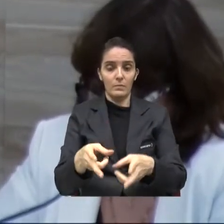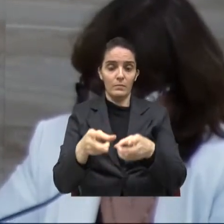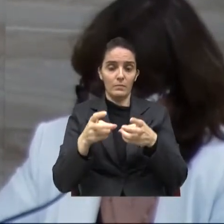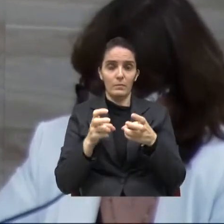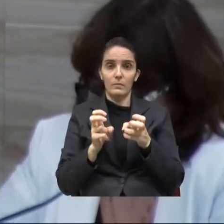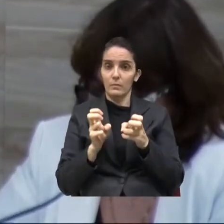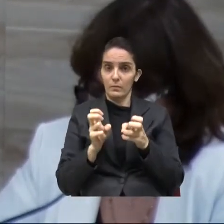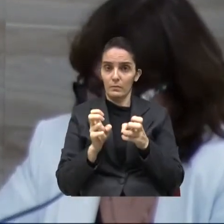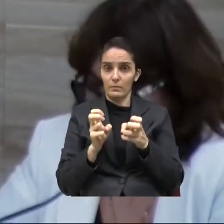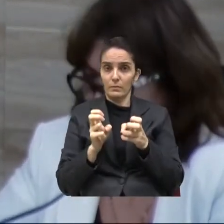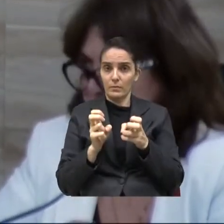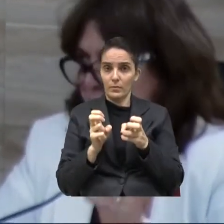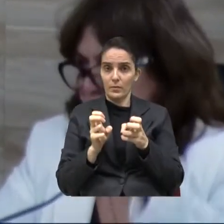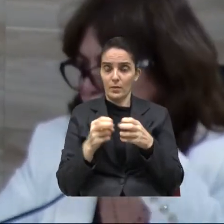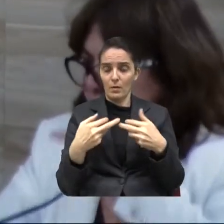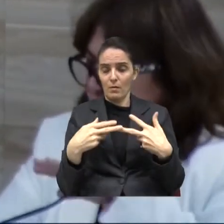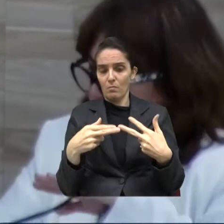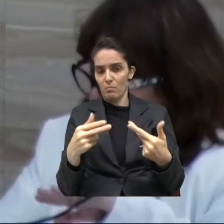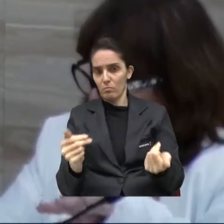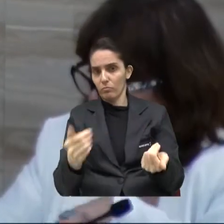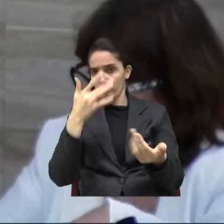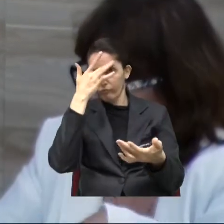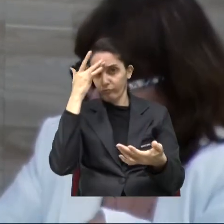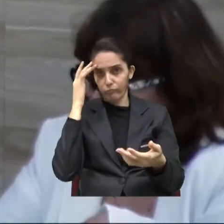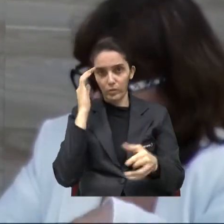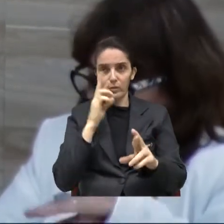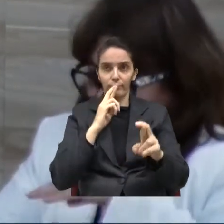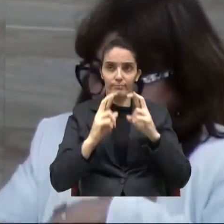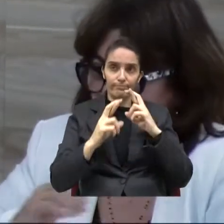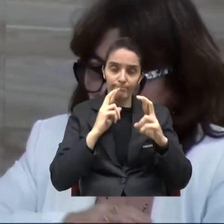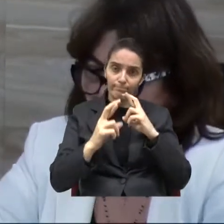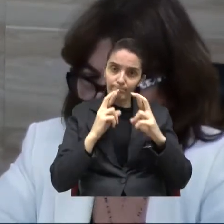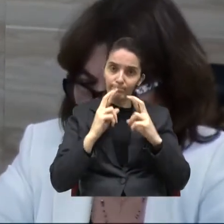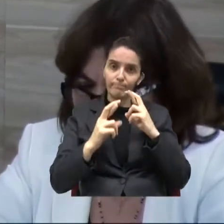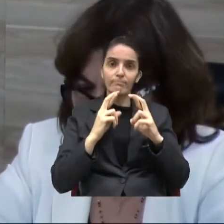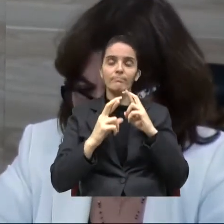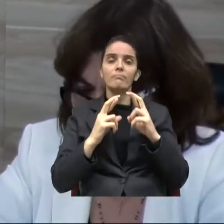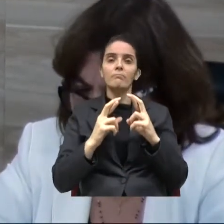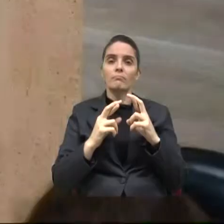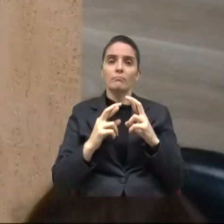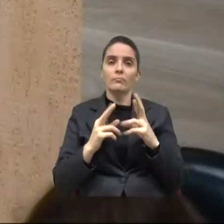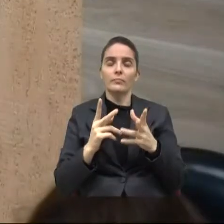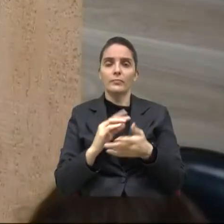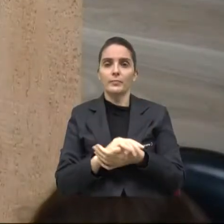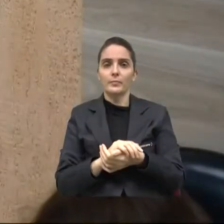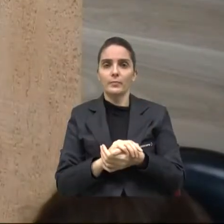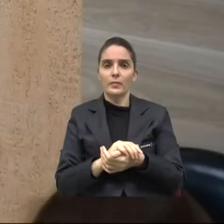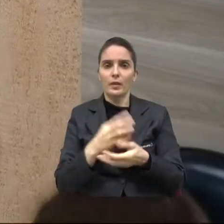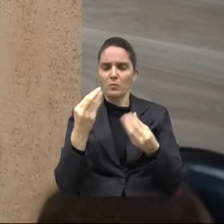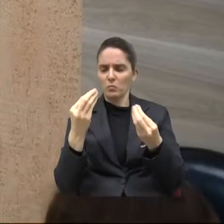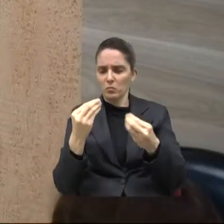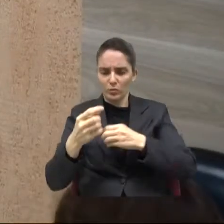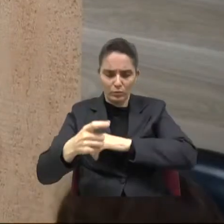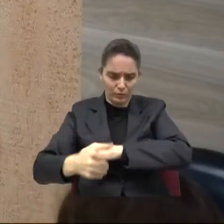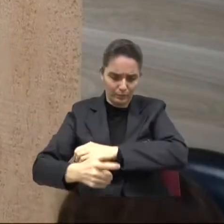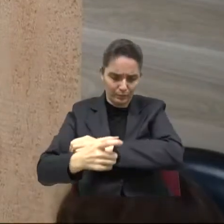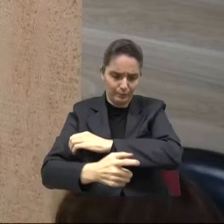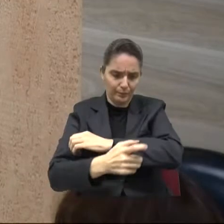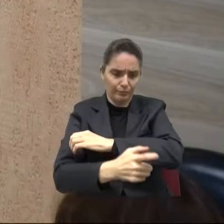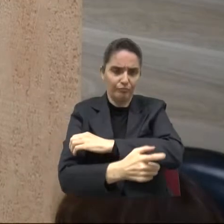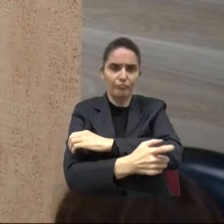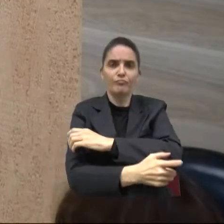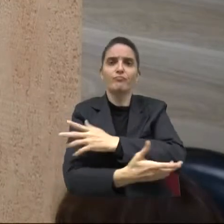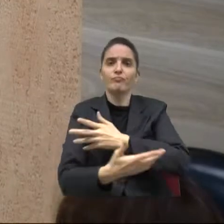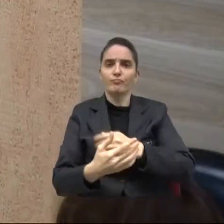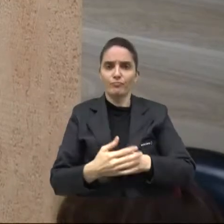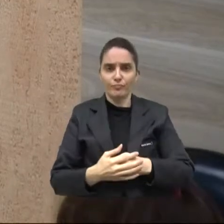escutar N reclamações de moradores, de munícipes, dizendo que está cheio de buraco, e quando tem buraco,